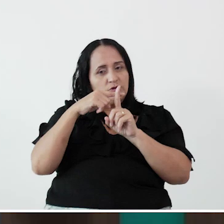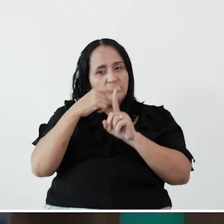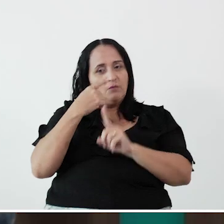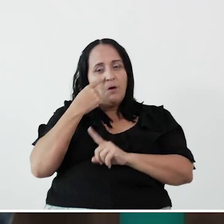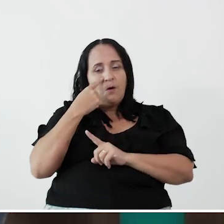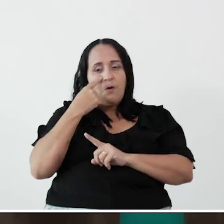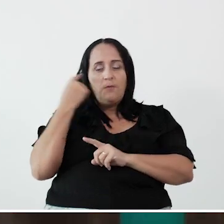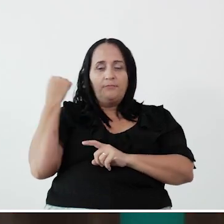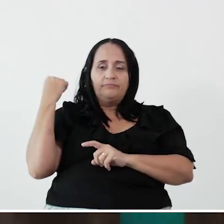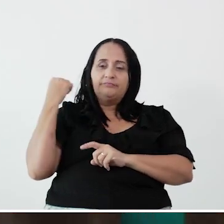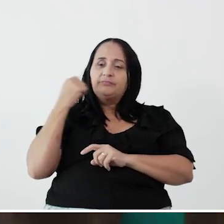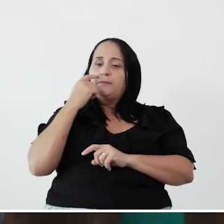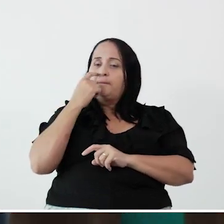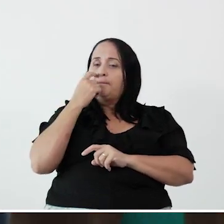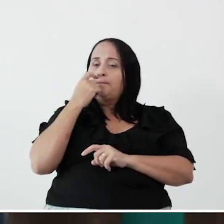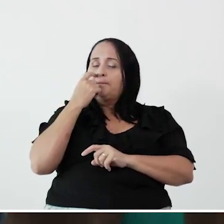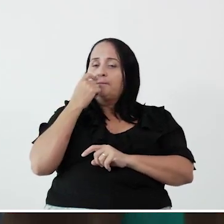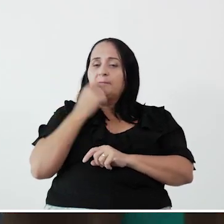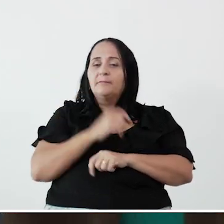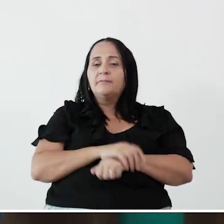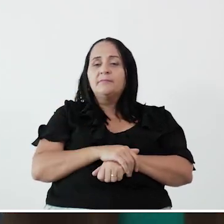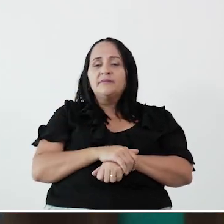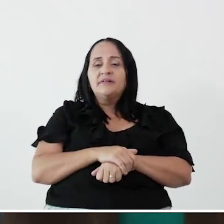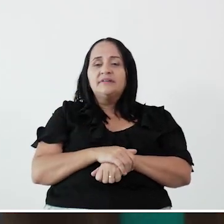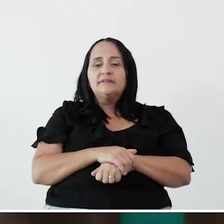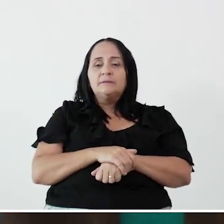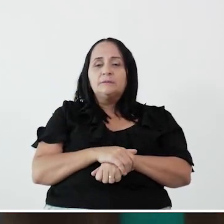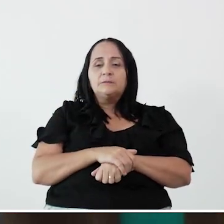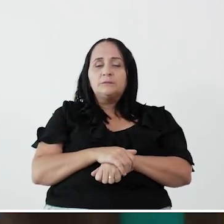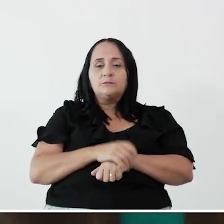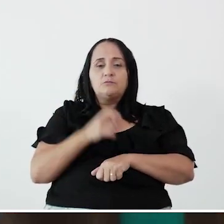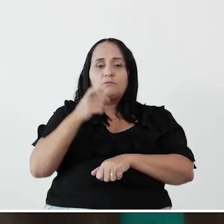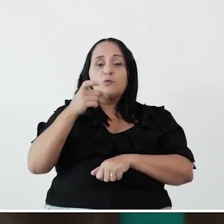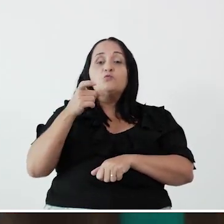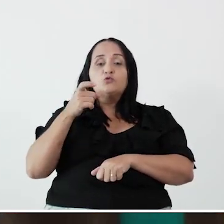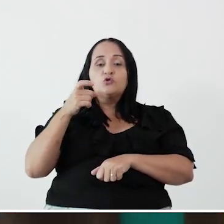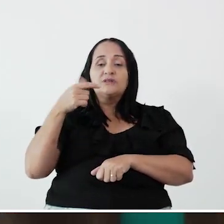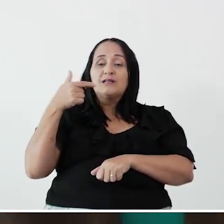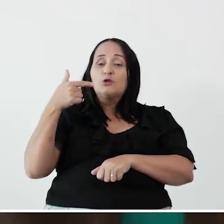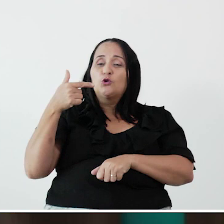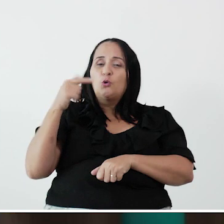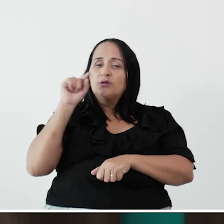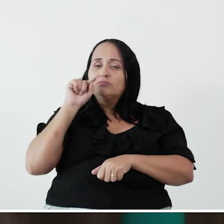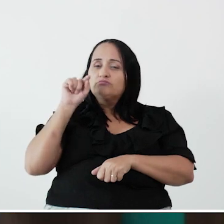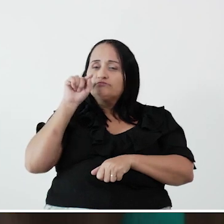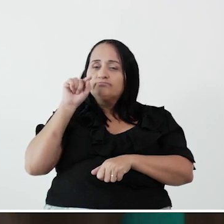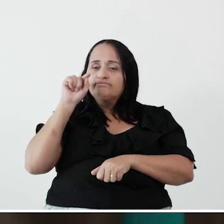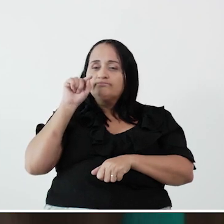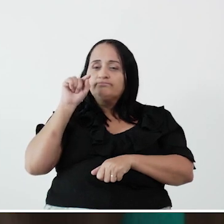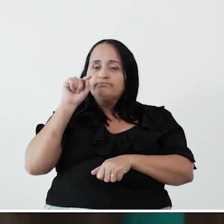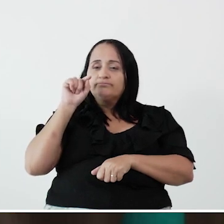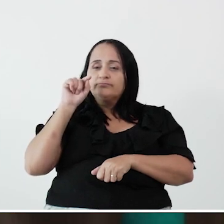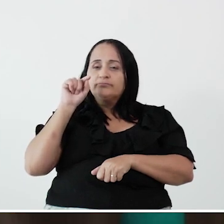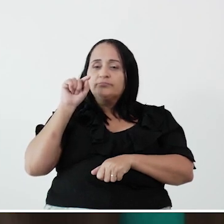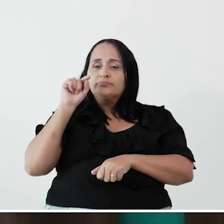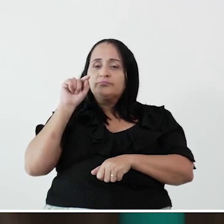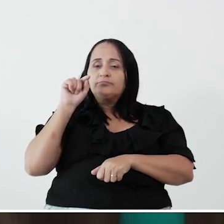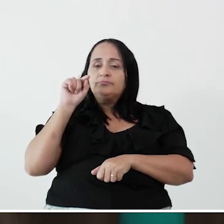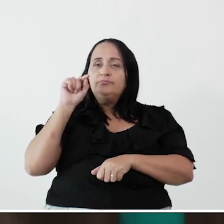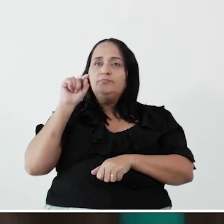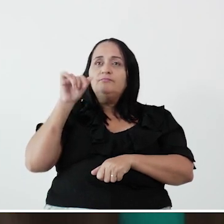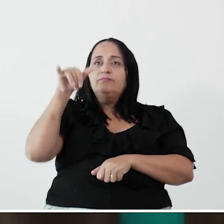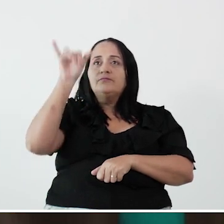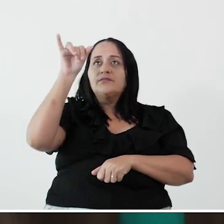positivas. Então, olha, eu vou marcar x2, que está aqui, e y3, que está